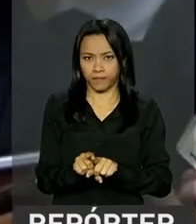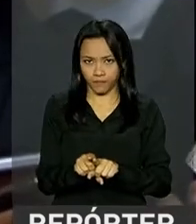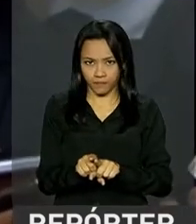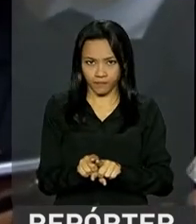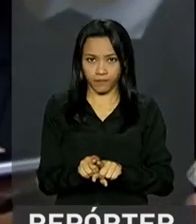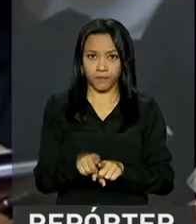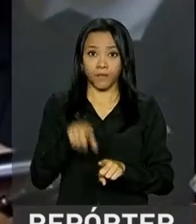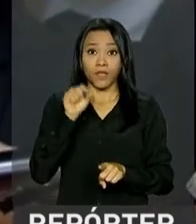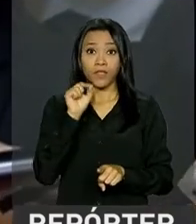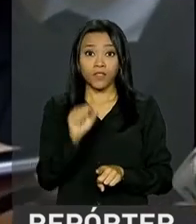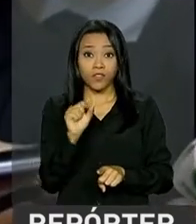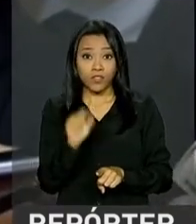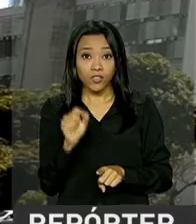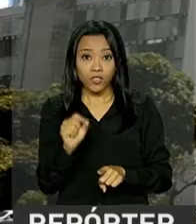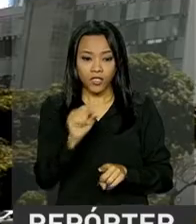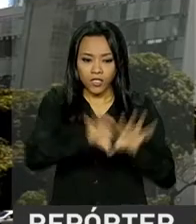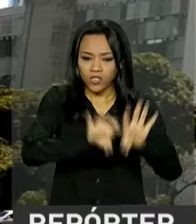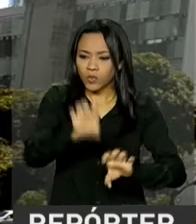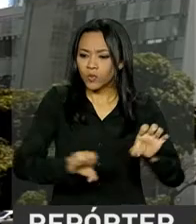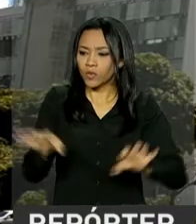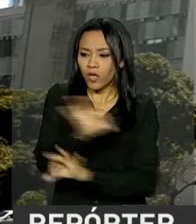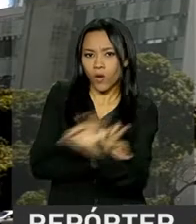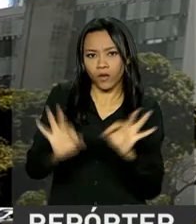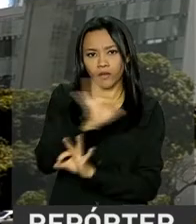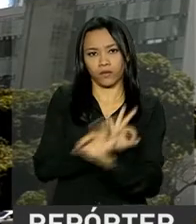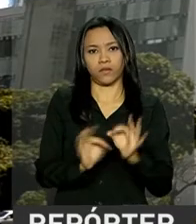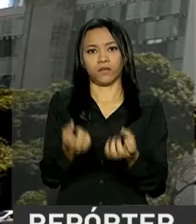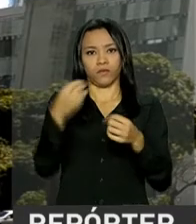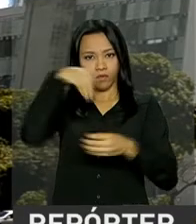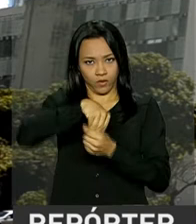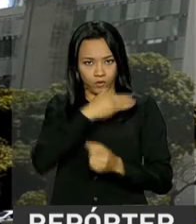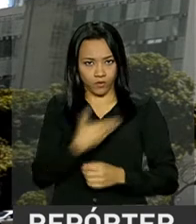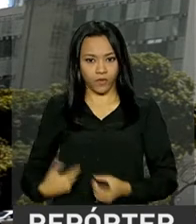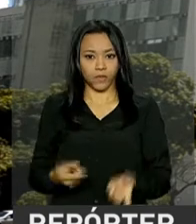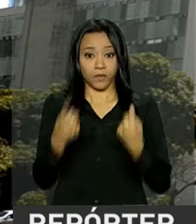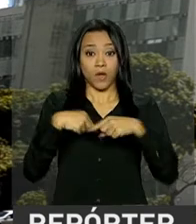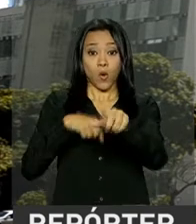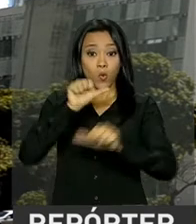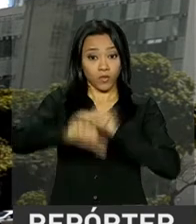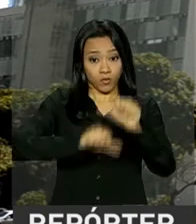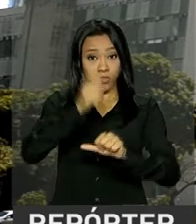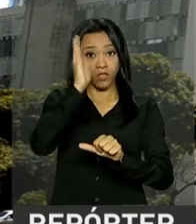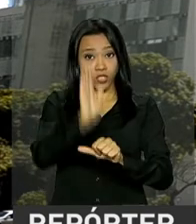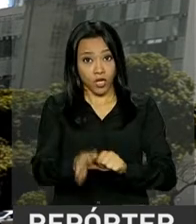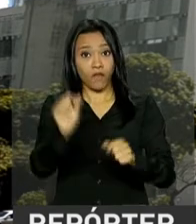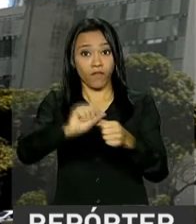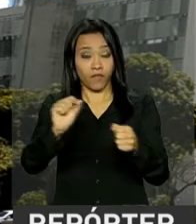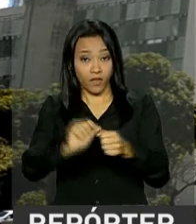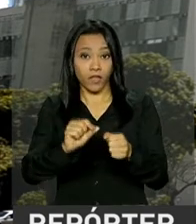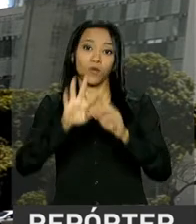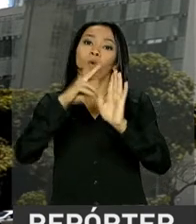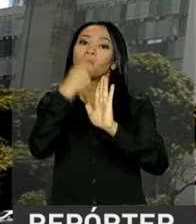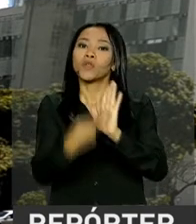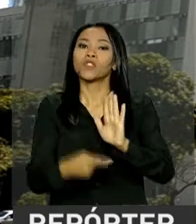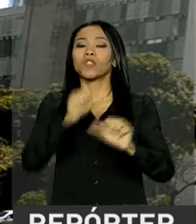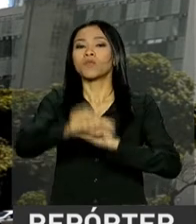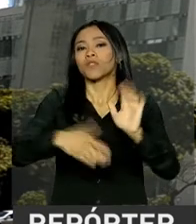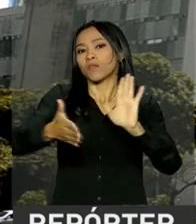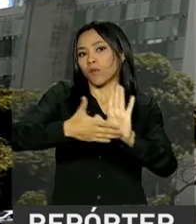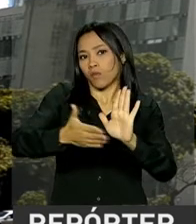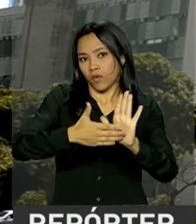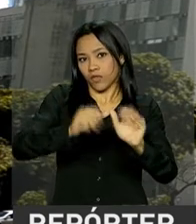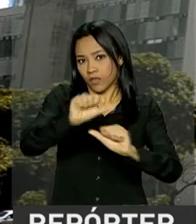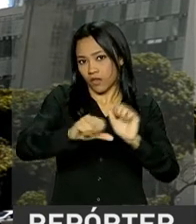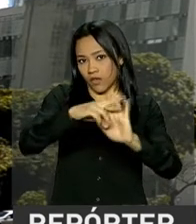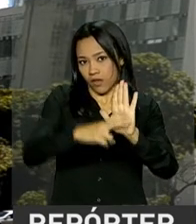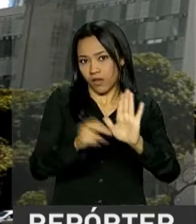das construções e infraestrutura. Nas contas do Ministério da Fazenda, com as mudanças feitas no projeto de reforma da Previdência até o momento,